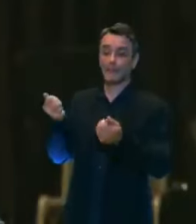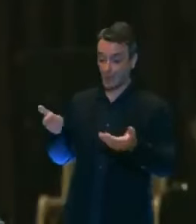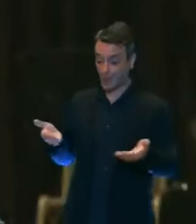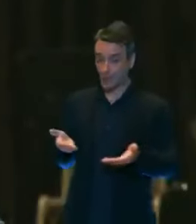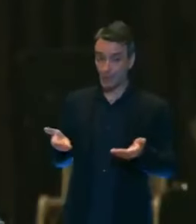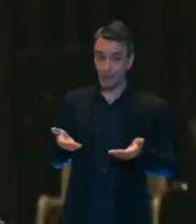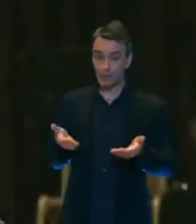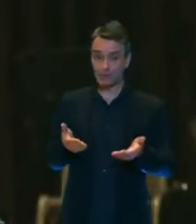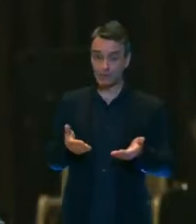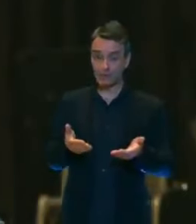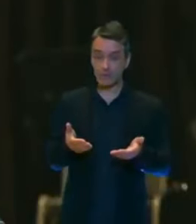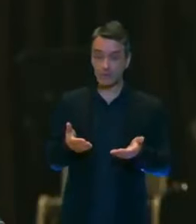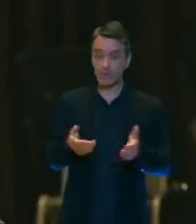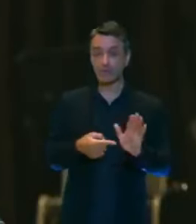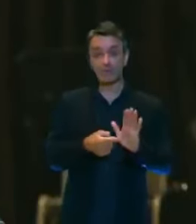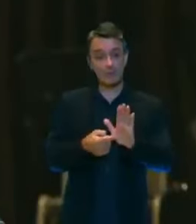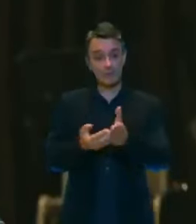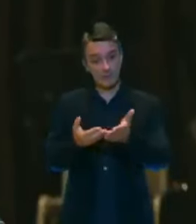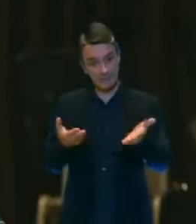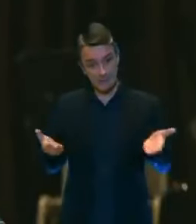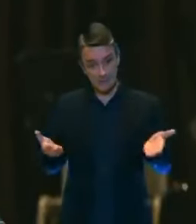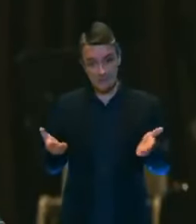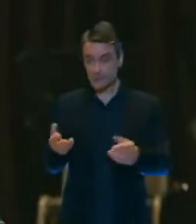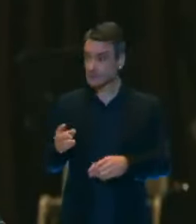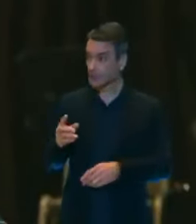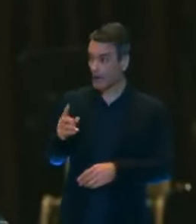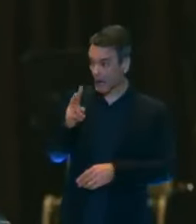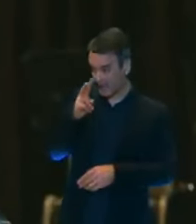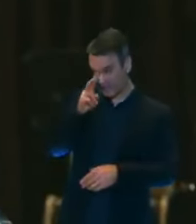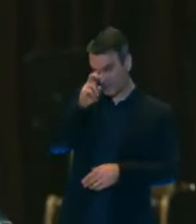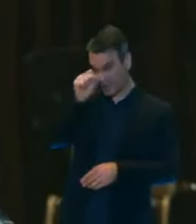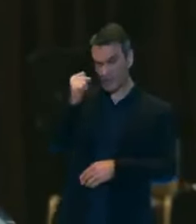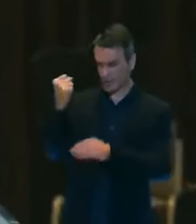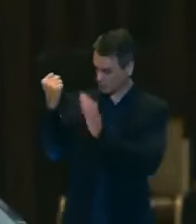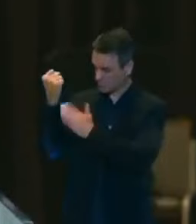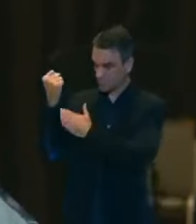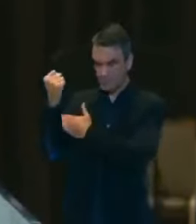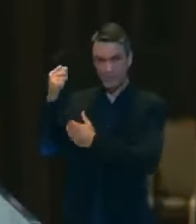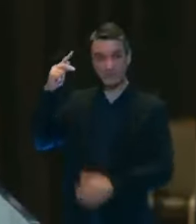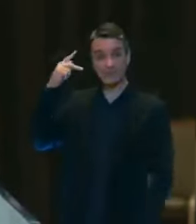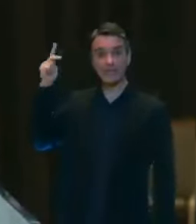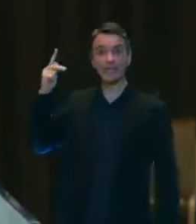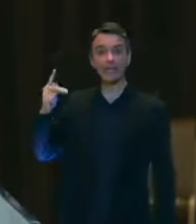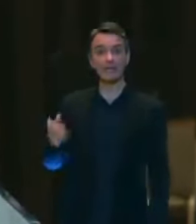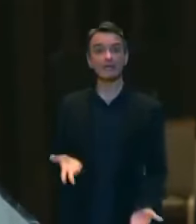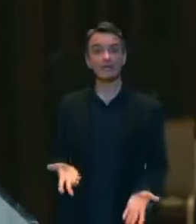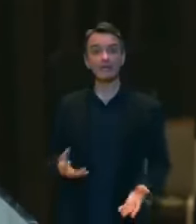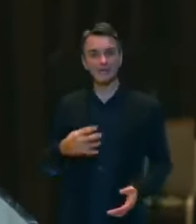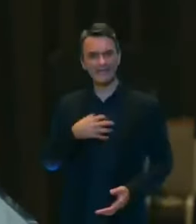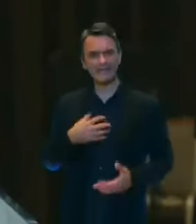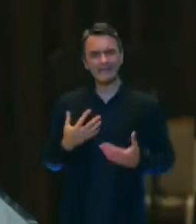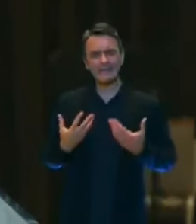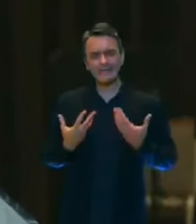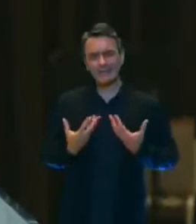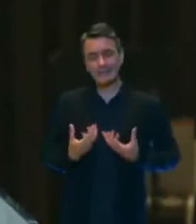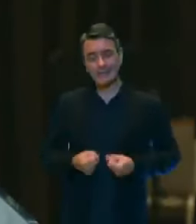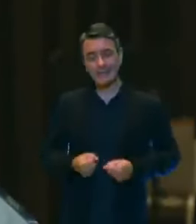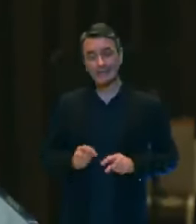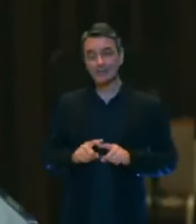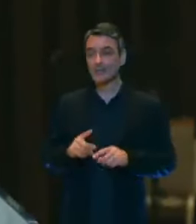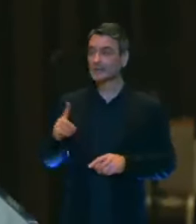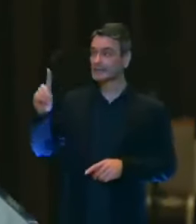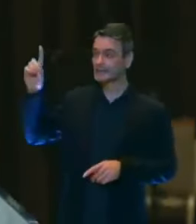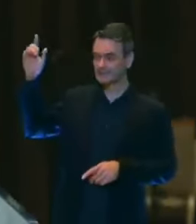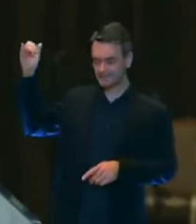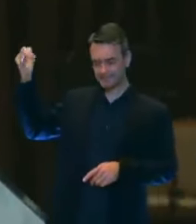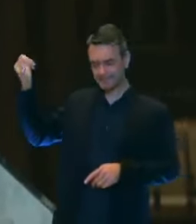Hoje eu quero te apresentar a força do braço de Deus. Você está cansado? A voz do Senhor vai te